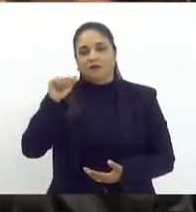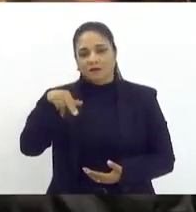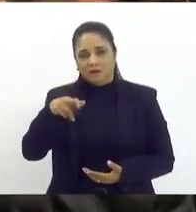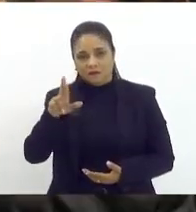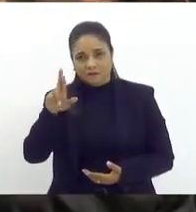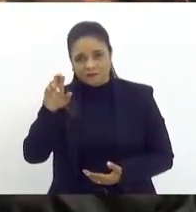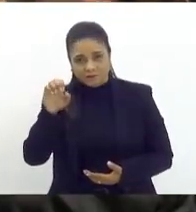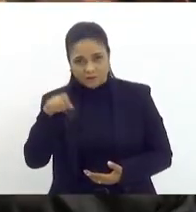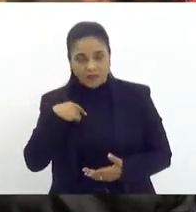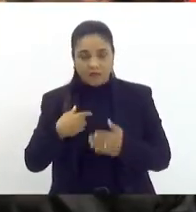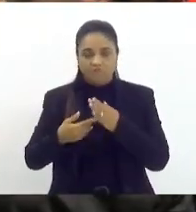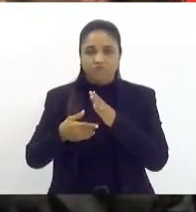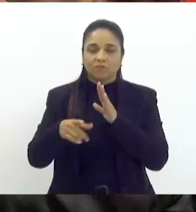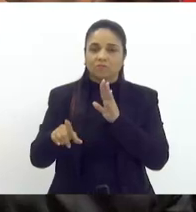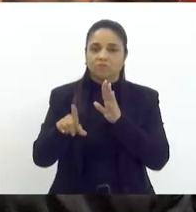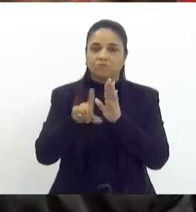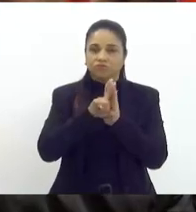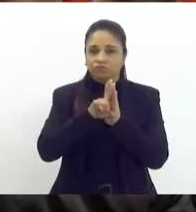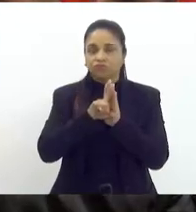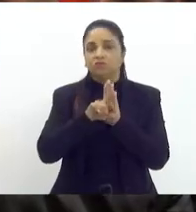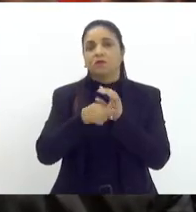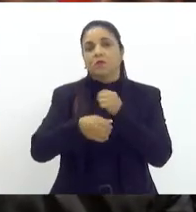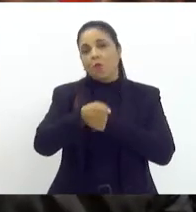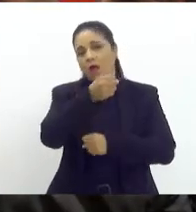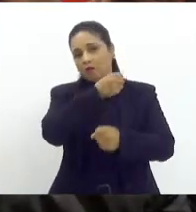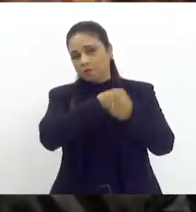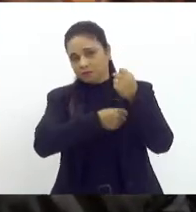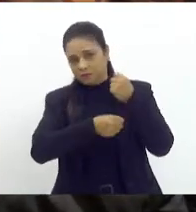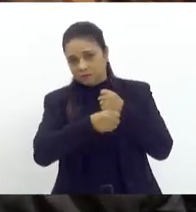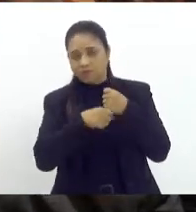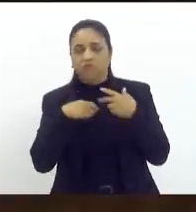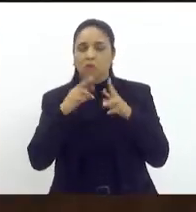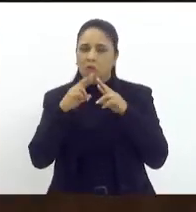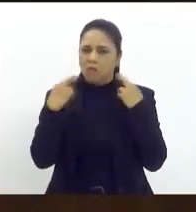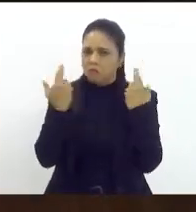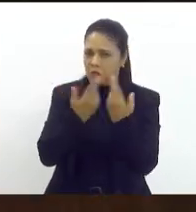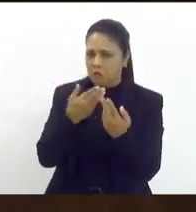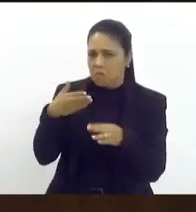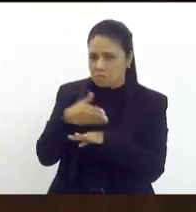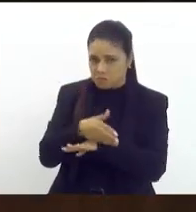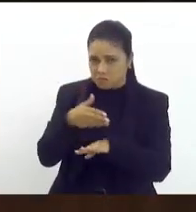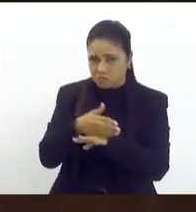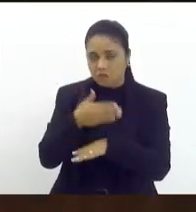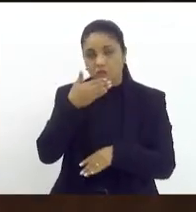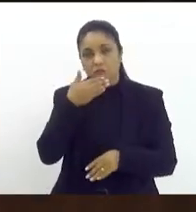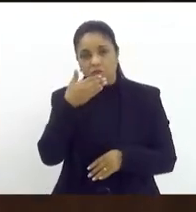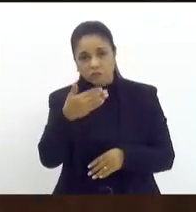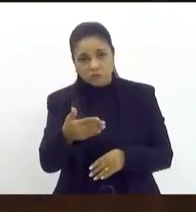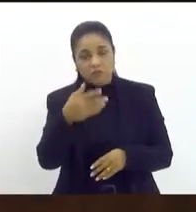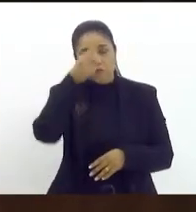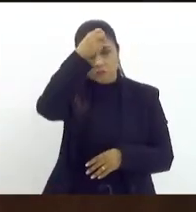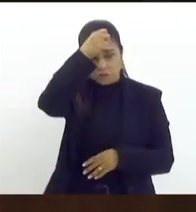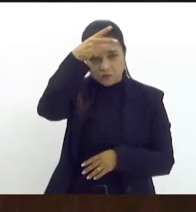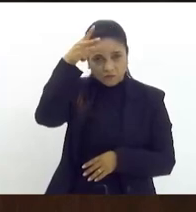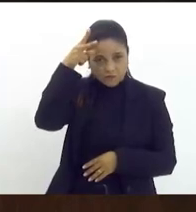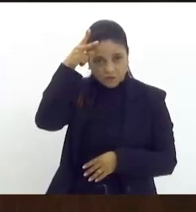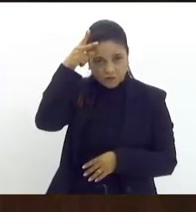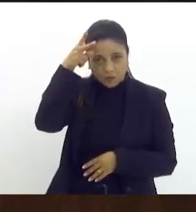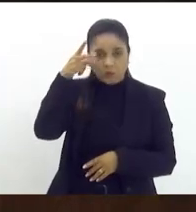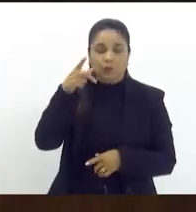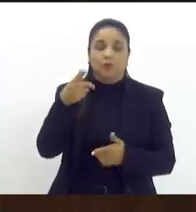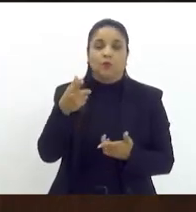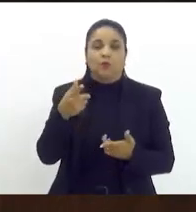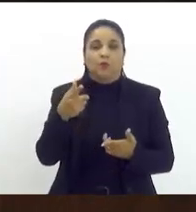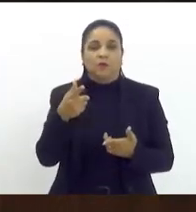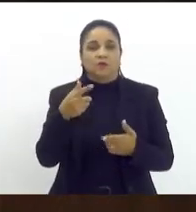oportunidade de participar de algumas reuniões é que fomos solicitadas pelos prefeitos na sua maioria